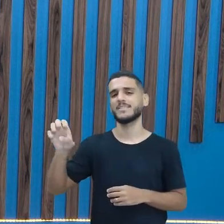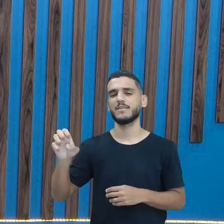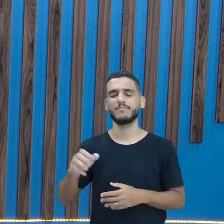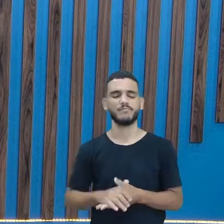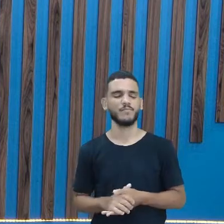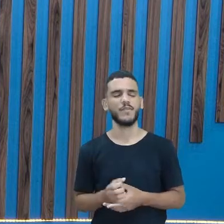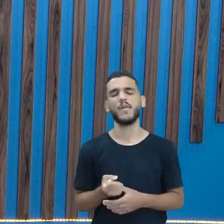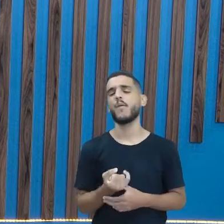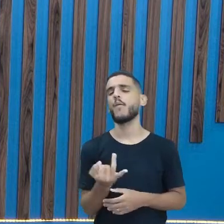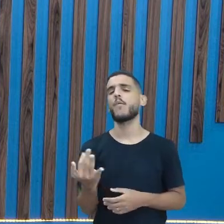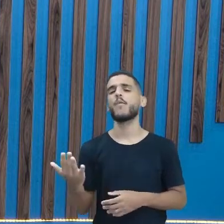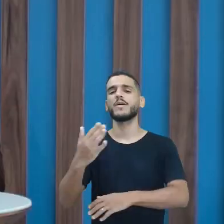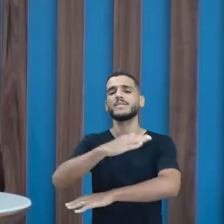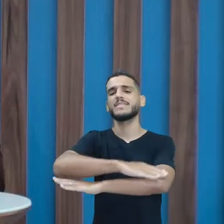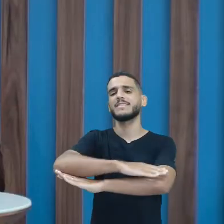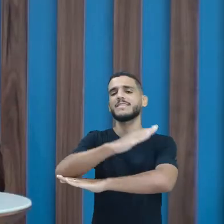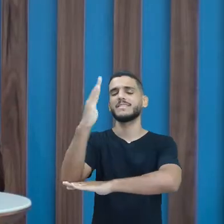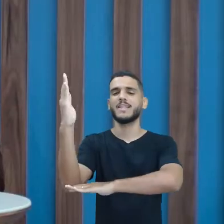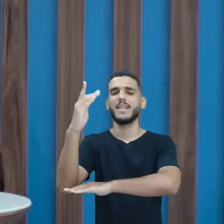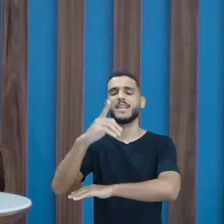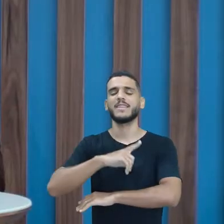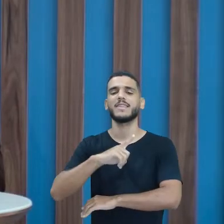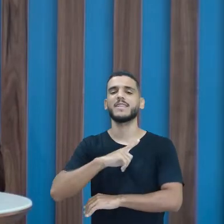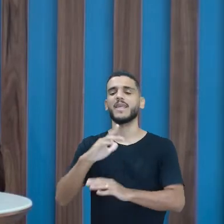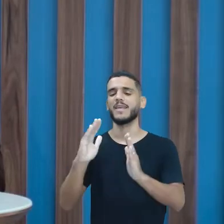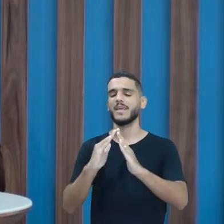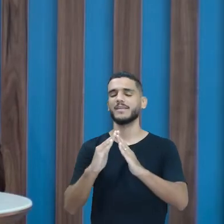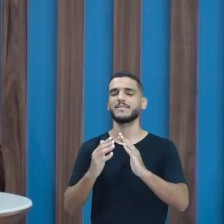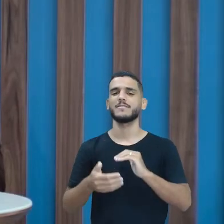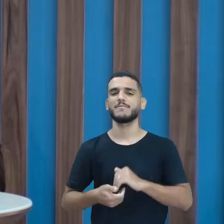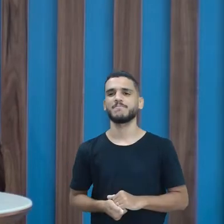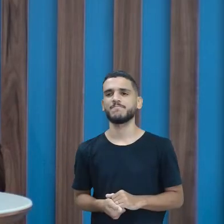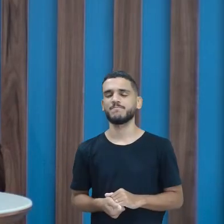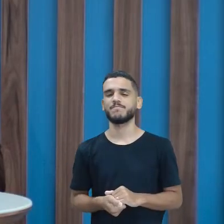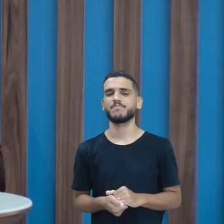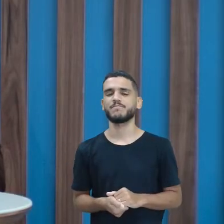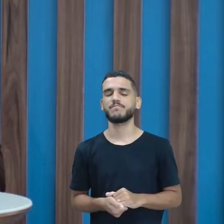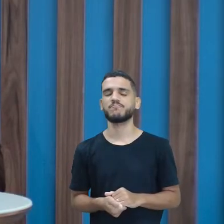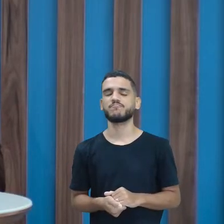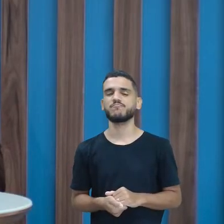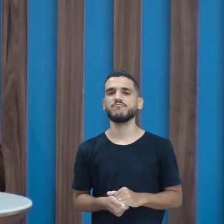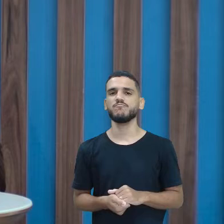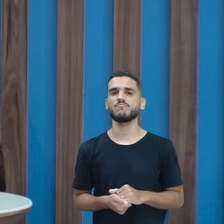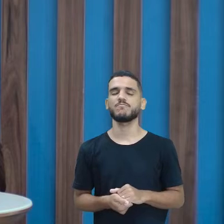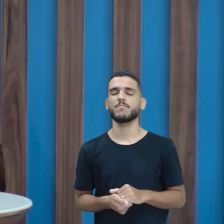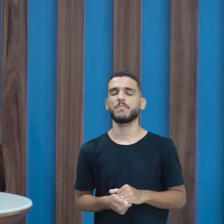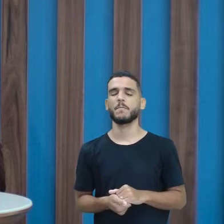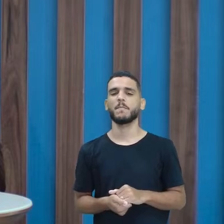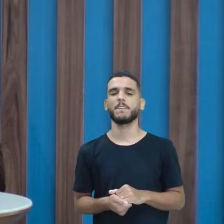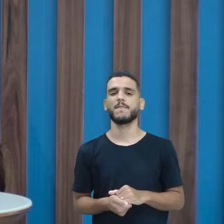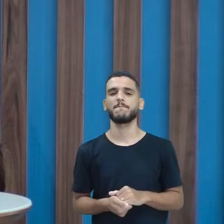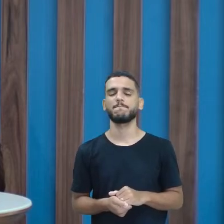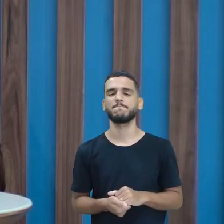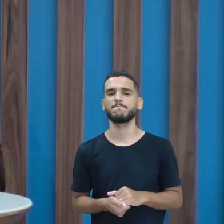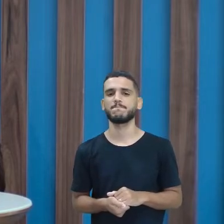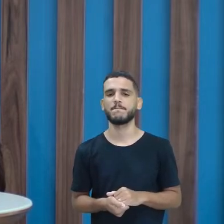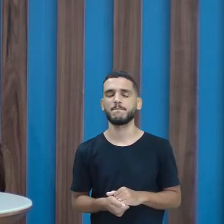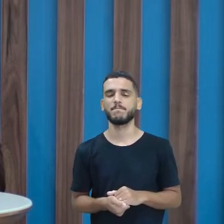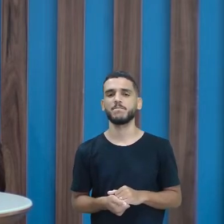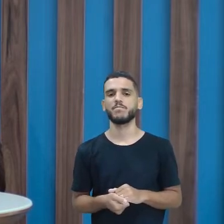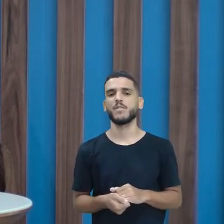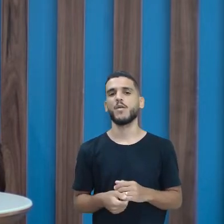janelas você tem na sua casa? Janelas. 1, 2, 3,